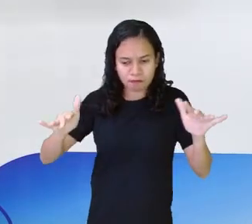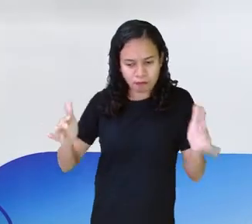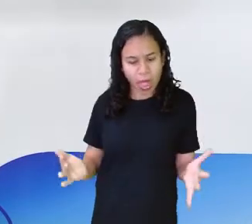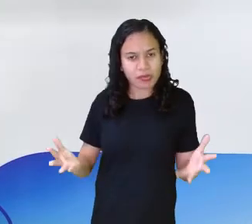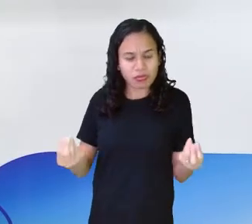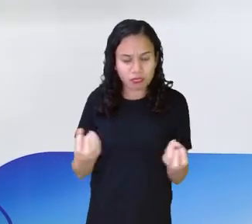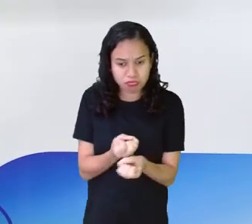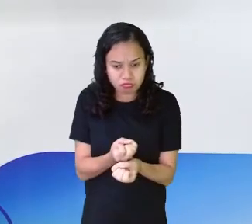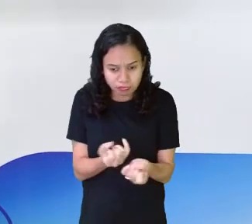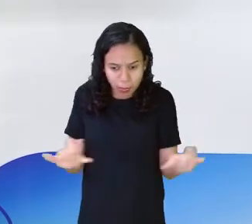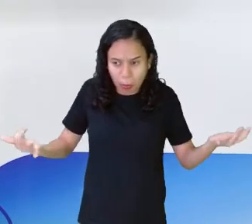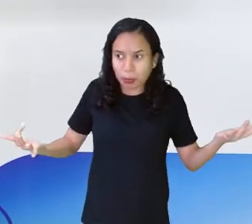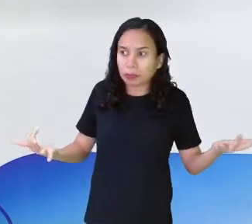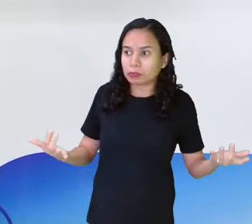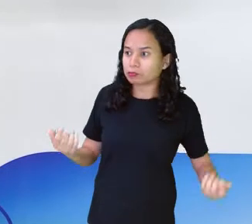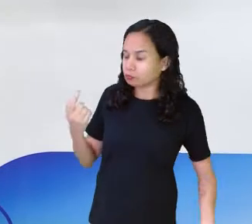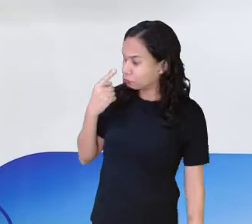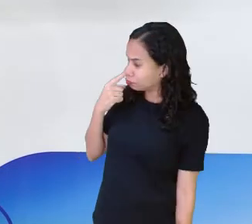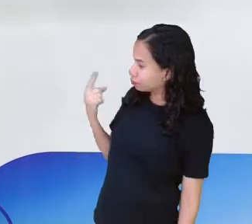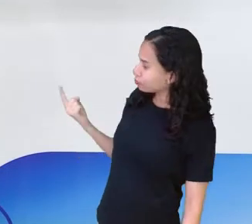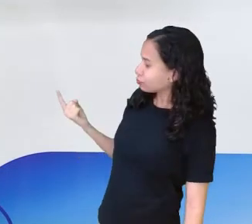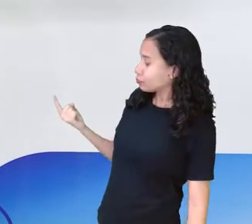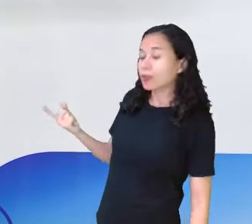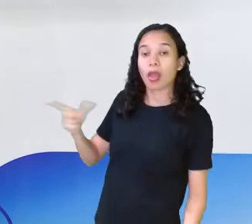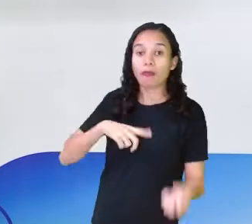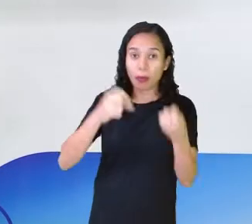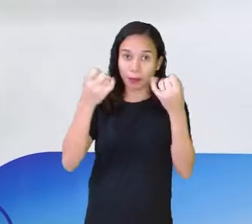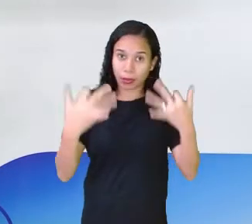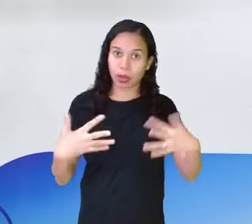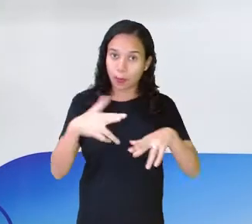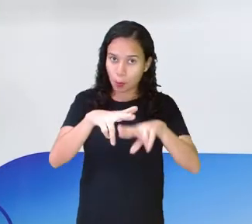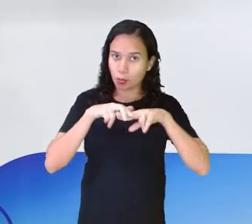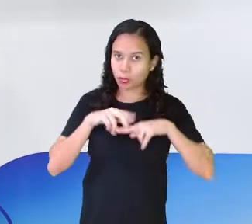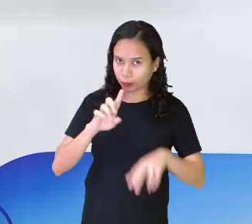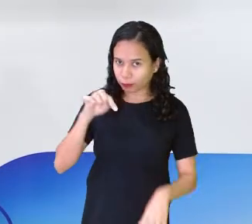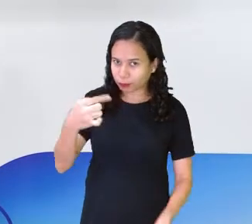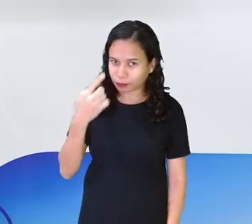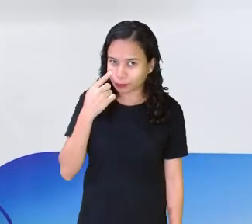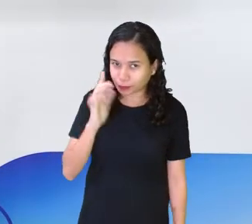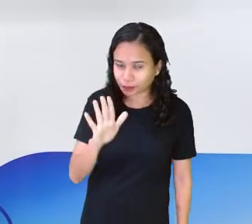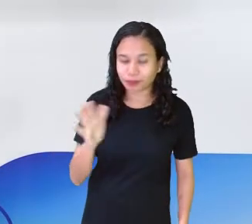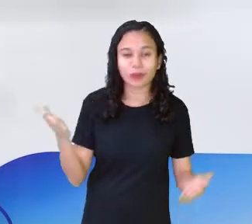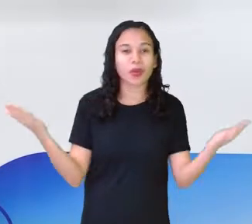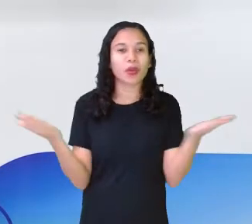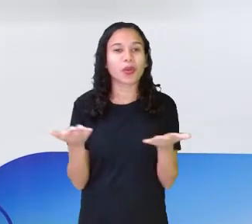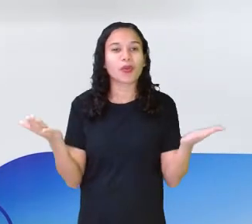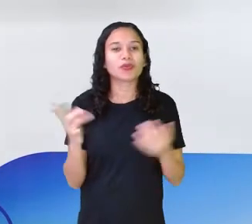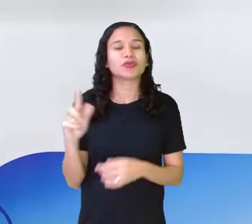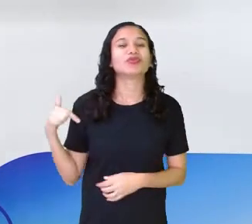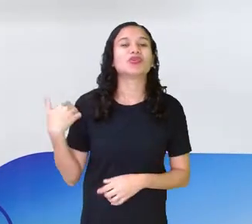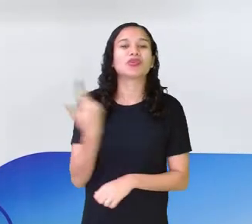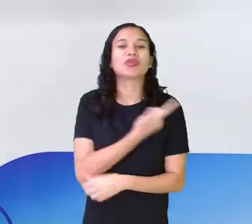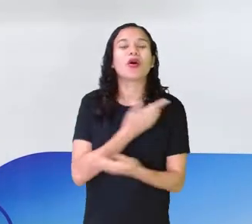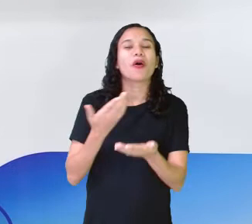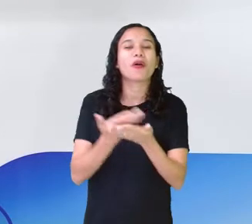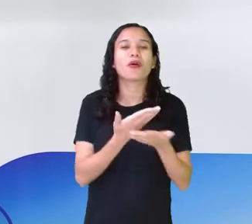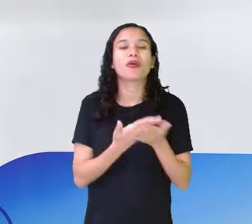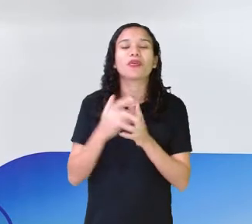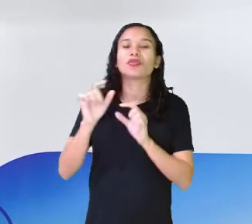está cheia, né? Eu vou explicar o porquê daqui a pouco. Hoje a gente vai trabalhar